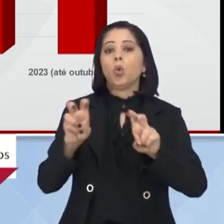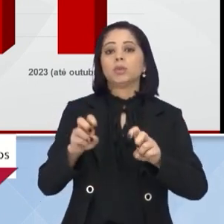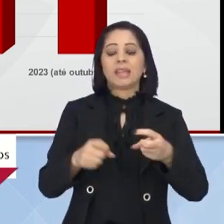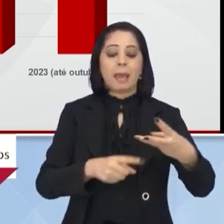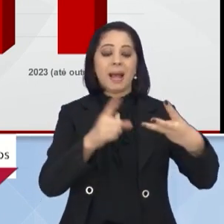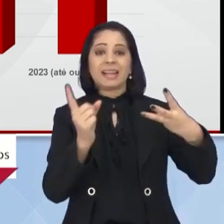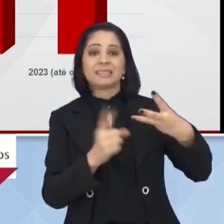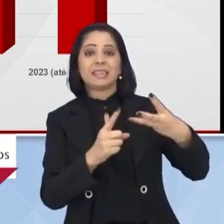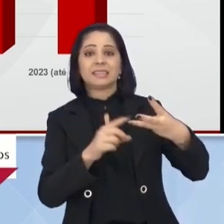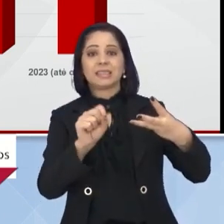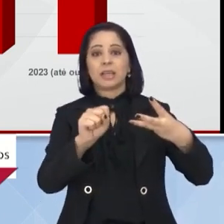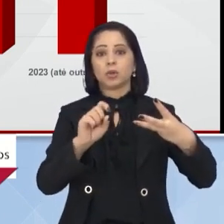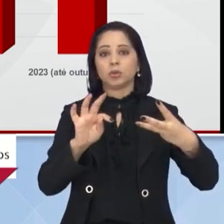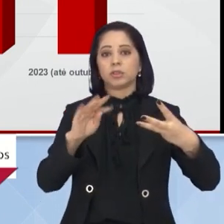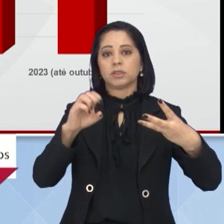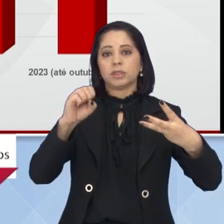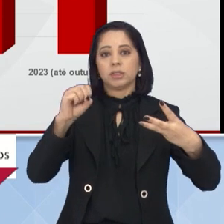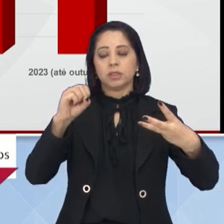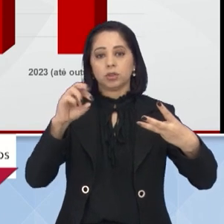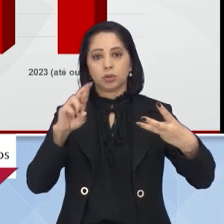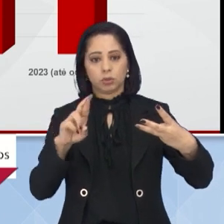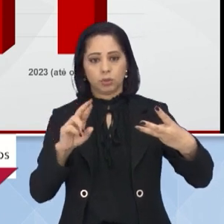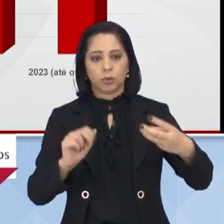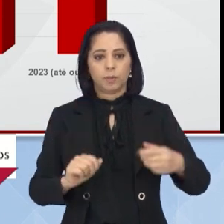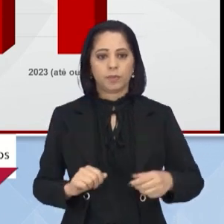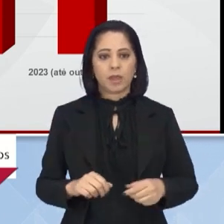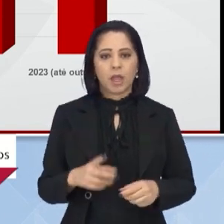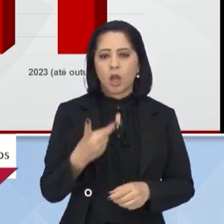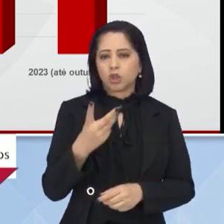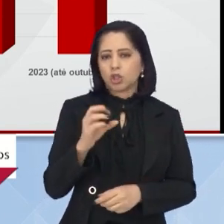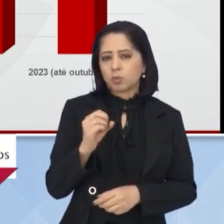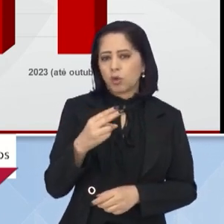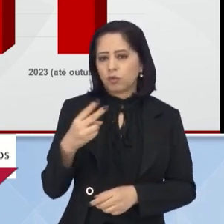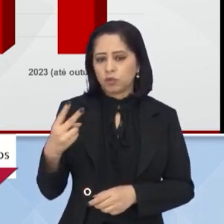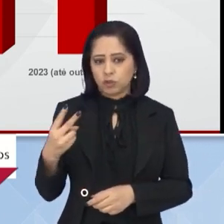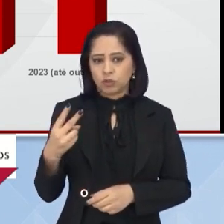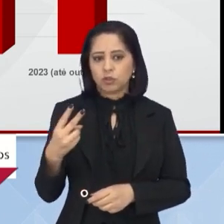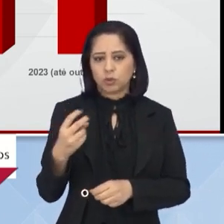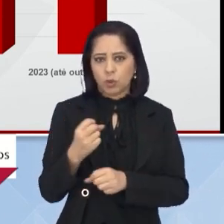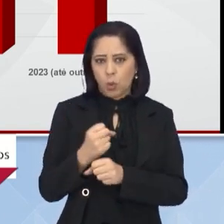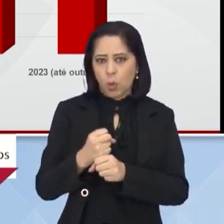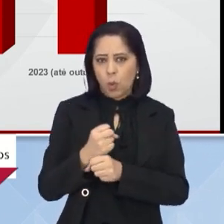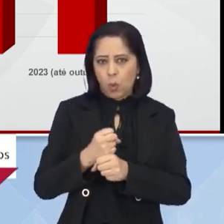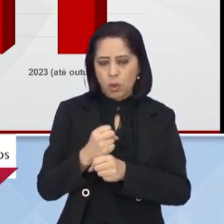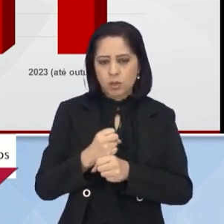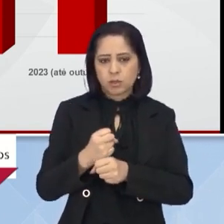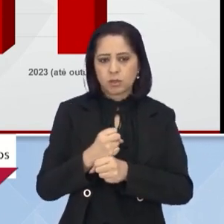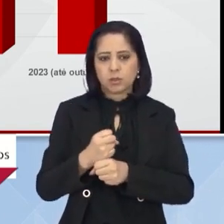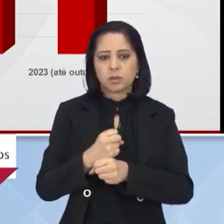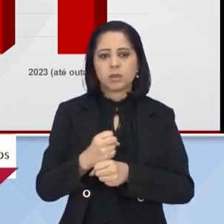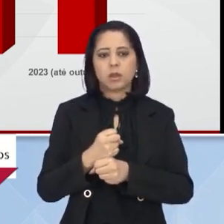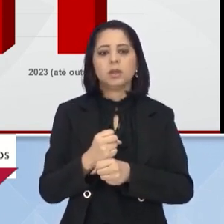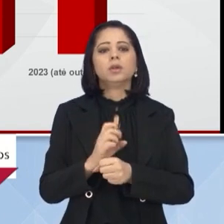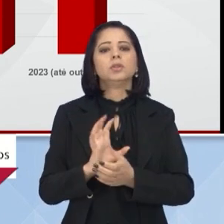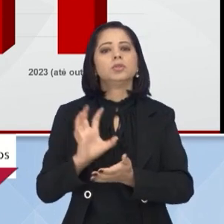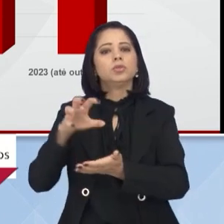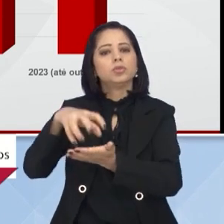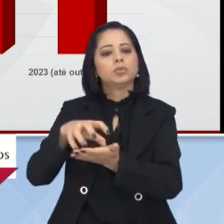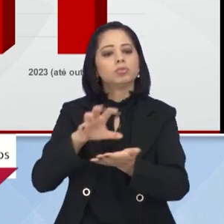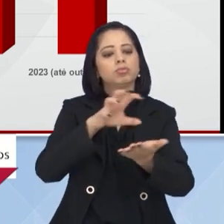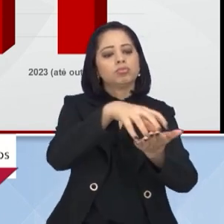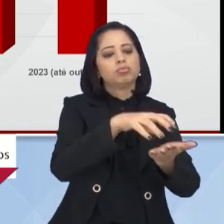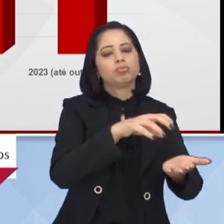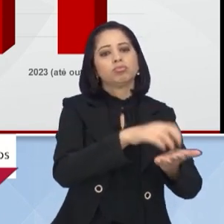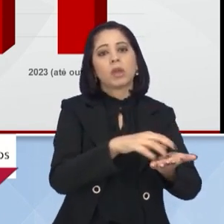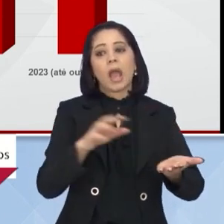pontou o Dr Renato também só no exercício de 2022 os órgãos jurisdicionados né fiscalizados pelo Tribunal de